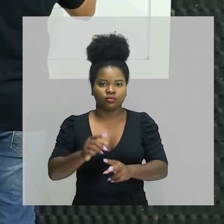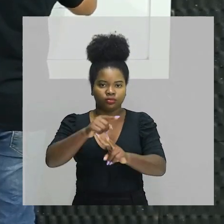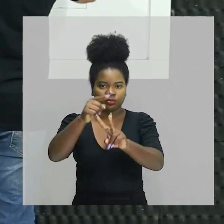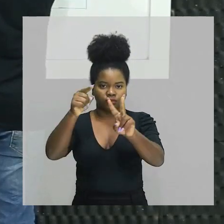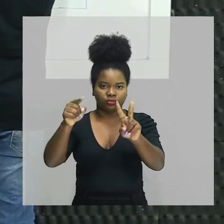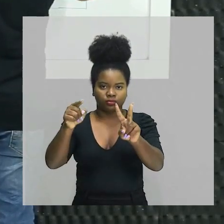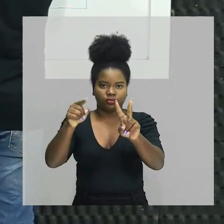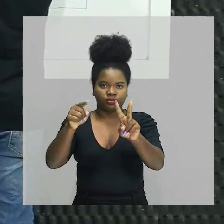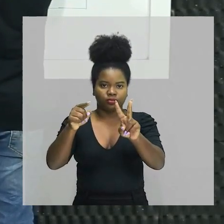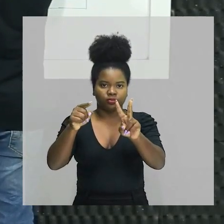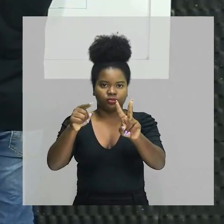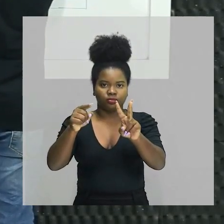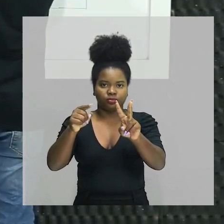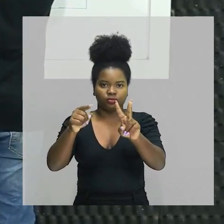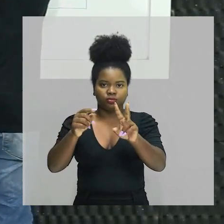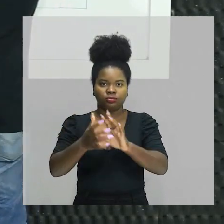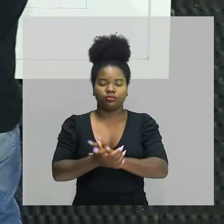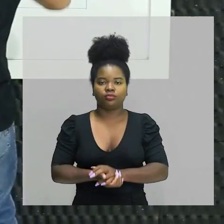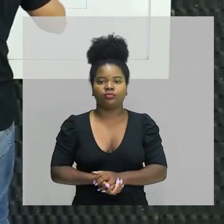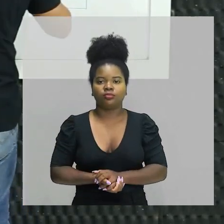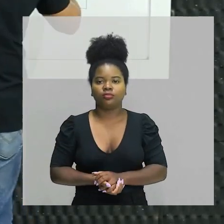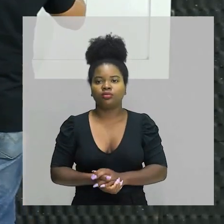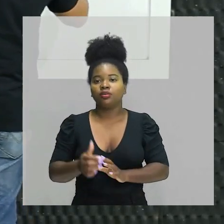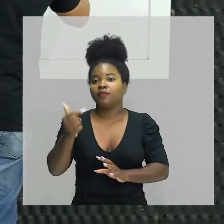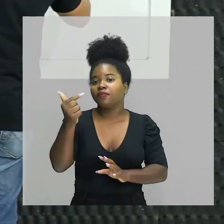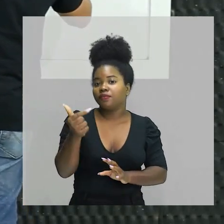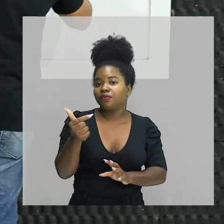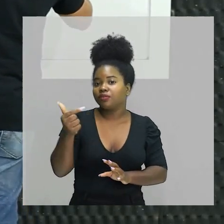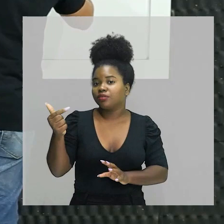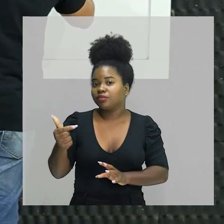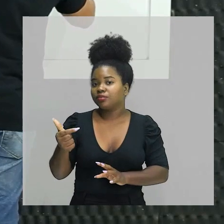de, no caso, dos 22.500.